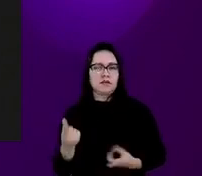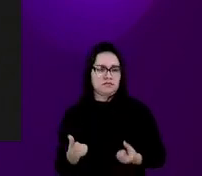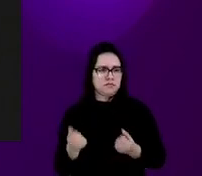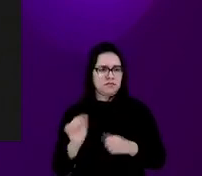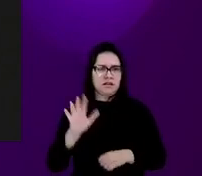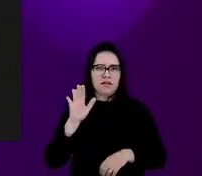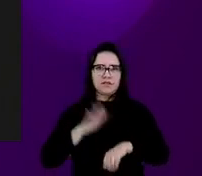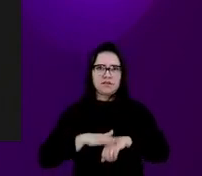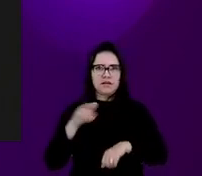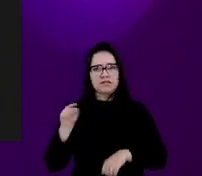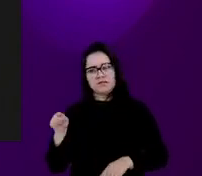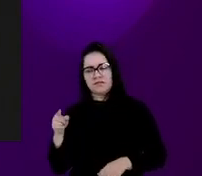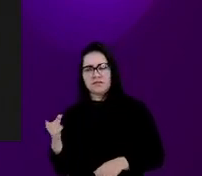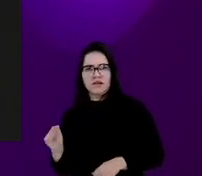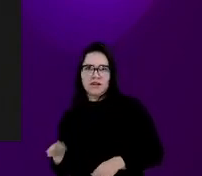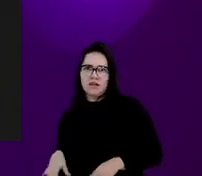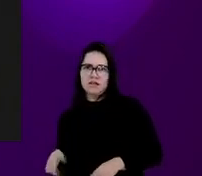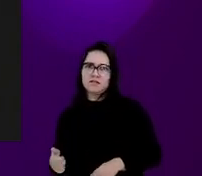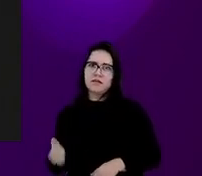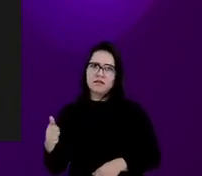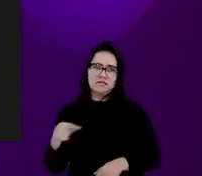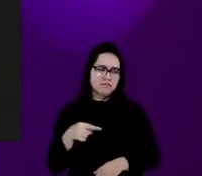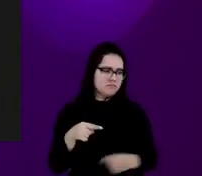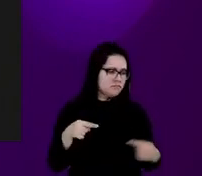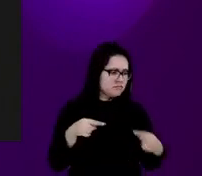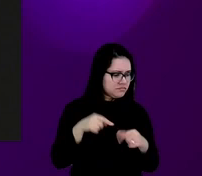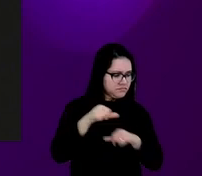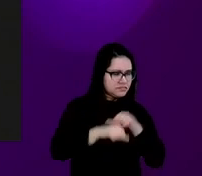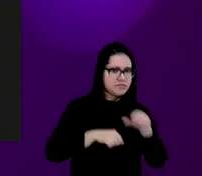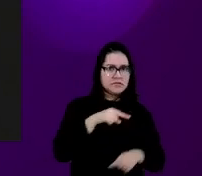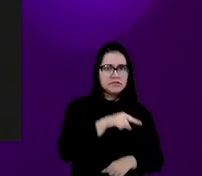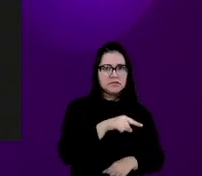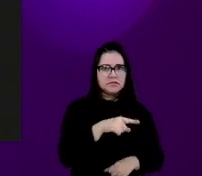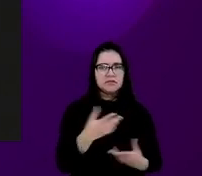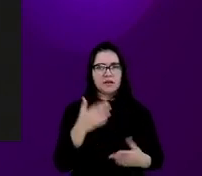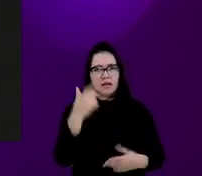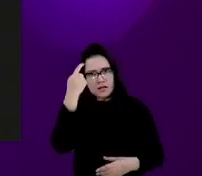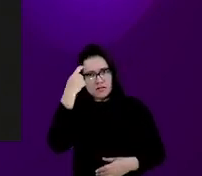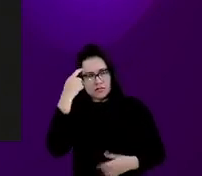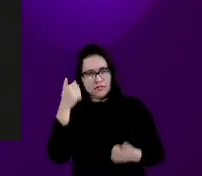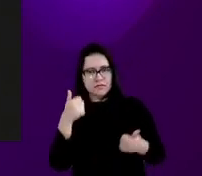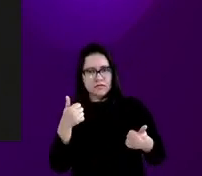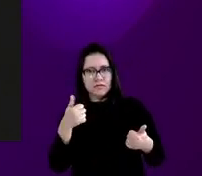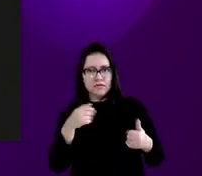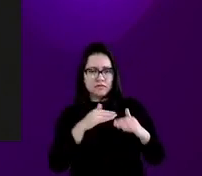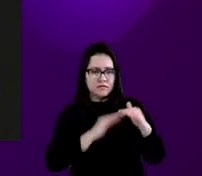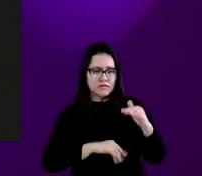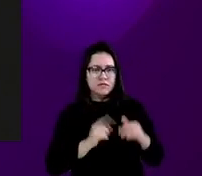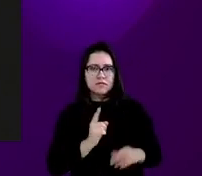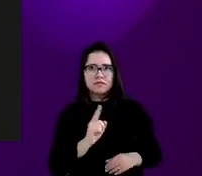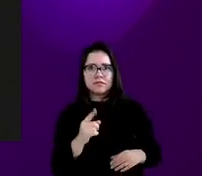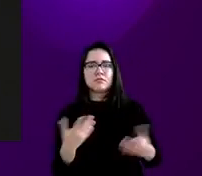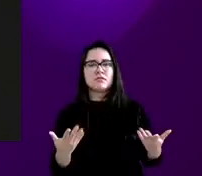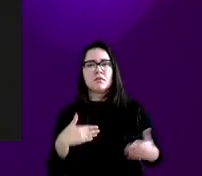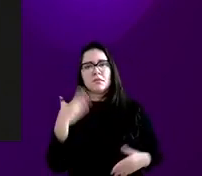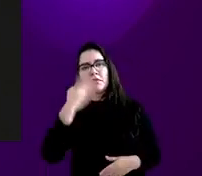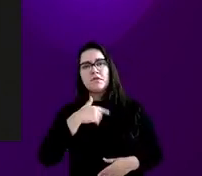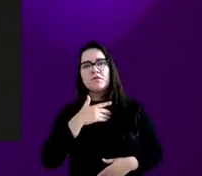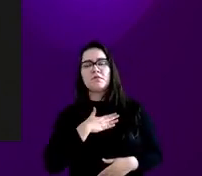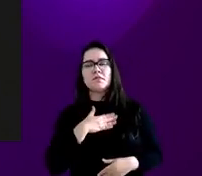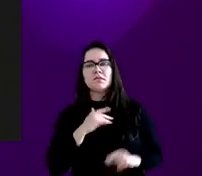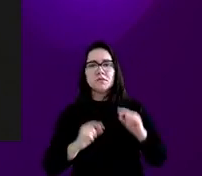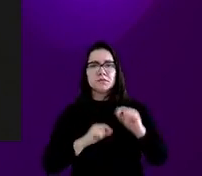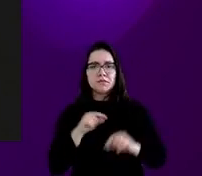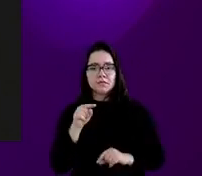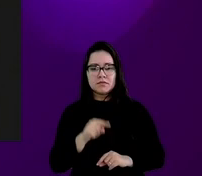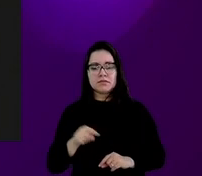custa mais barato. E aí vale a pena fazer aquilo ali? Existe um racional, já que é não inferior, o que me prova que aquilo ali, se